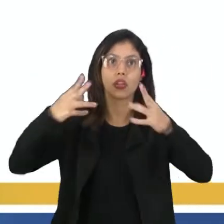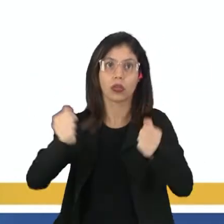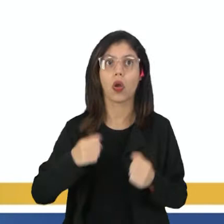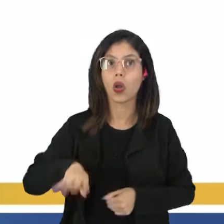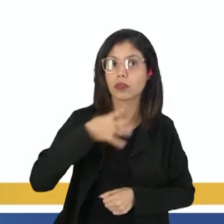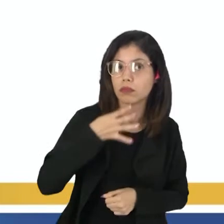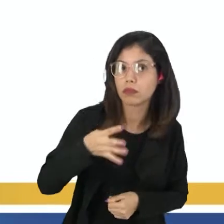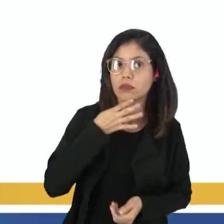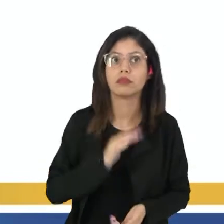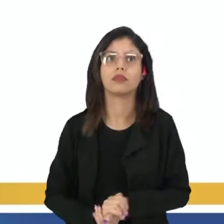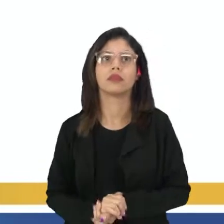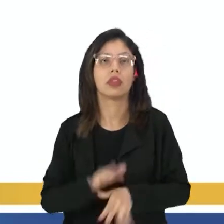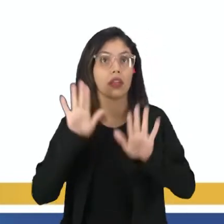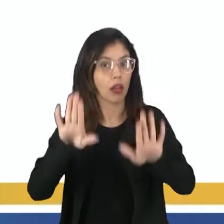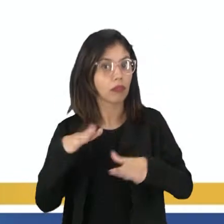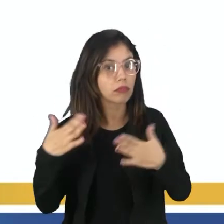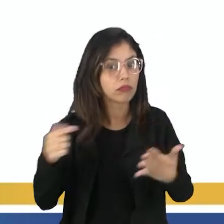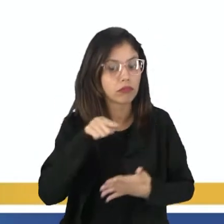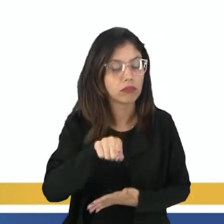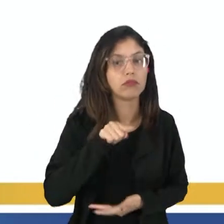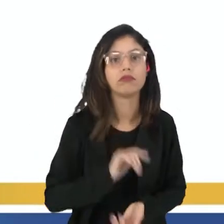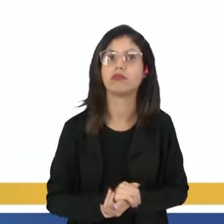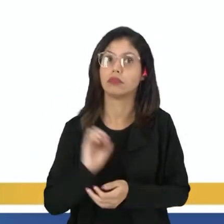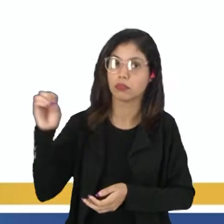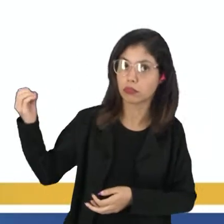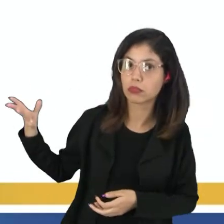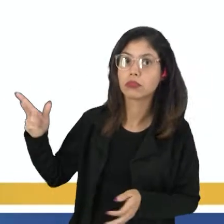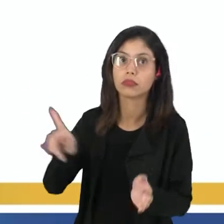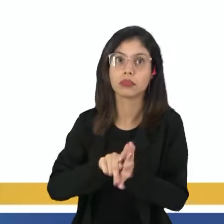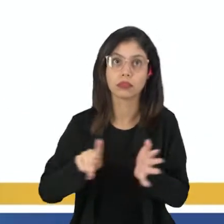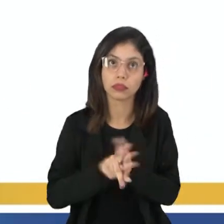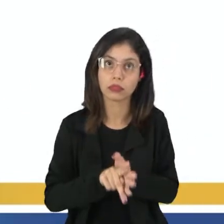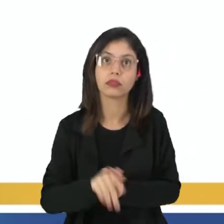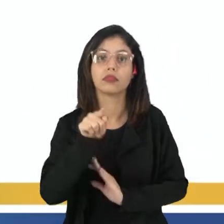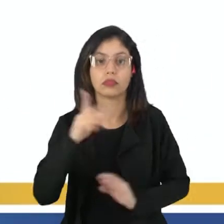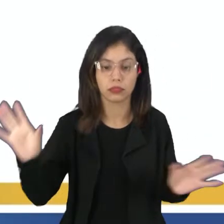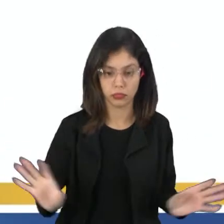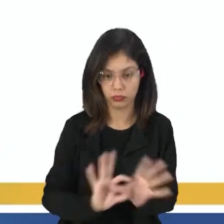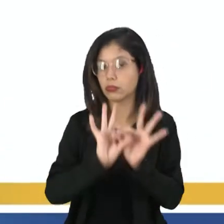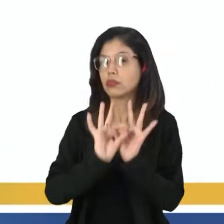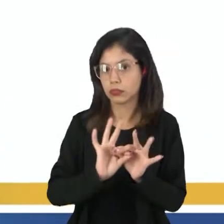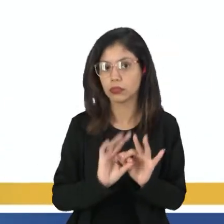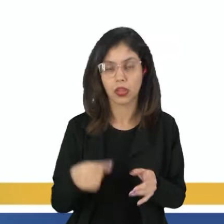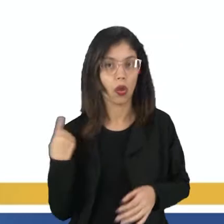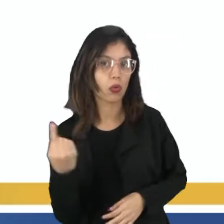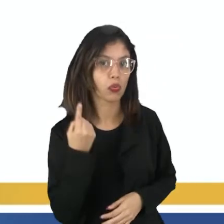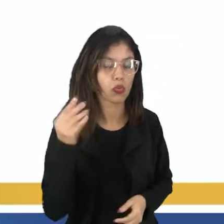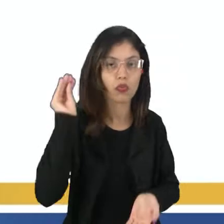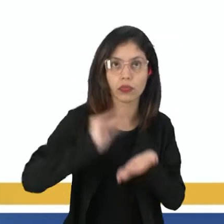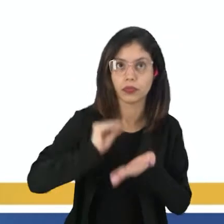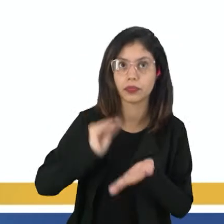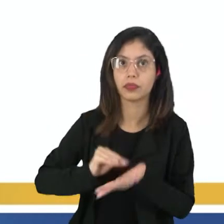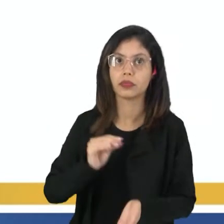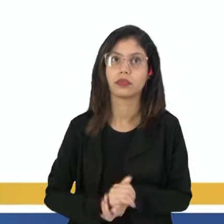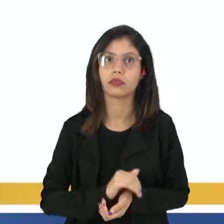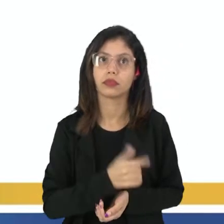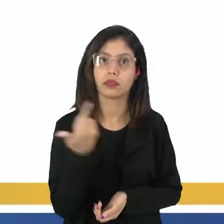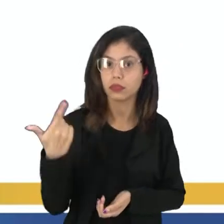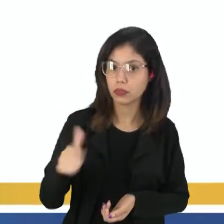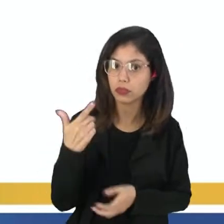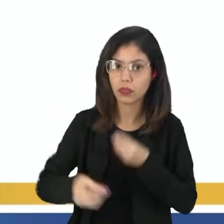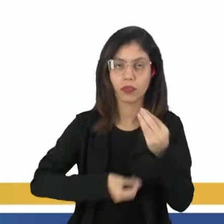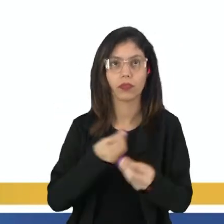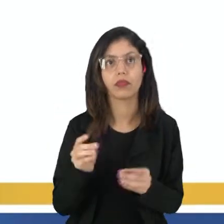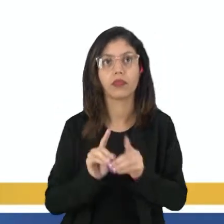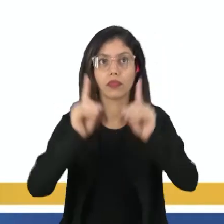total conhecimento que tal situação não é ocasionada e nem está vinculada a um único fator, e que não está